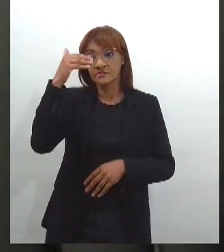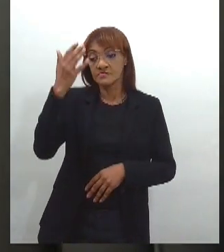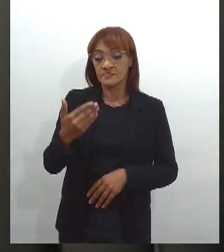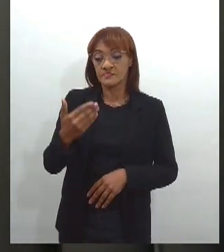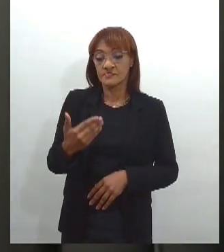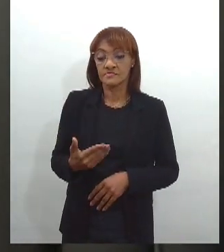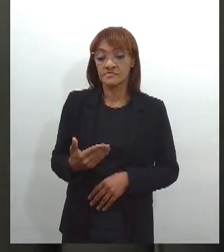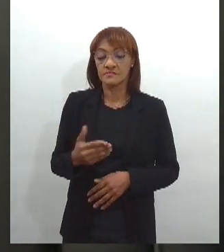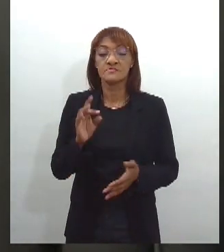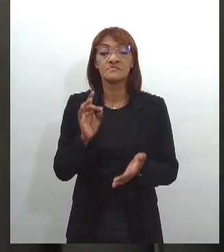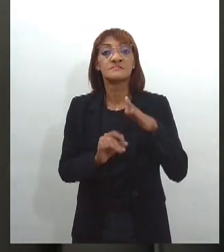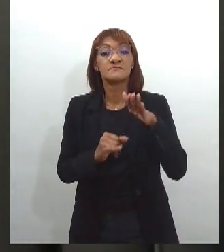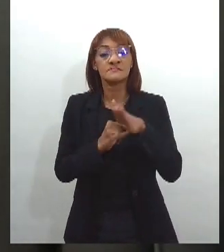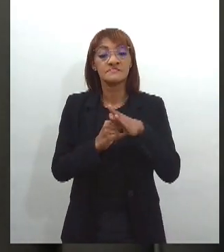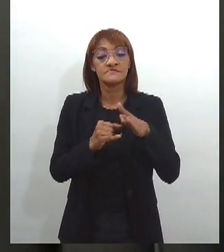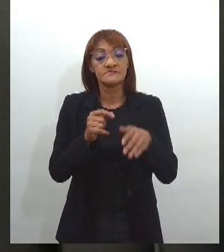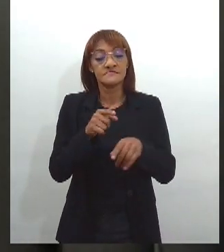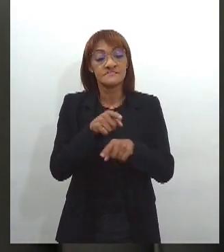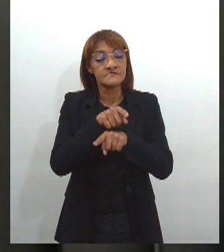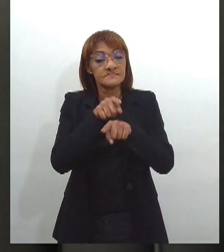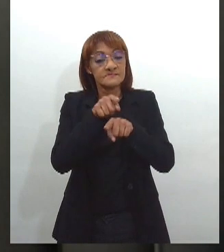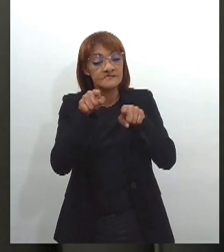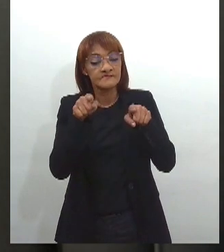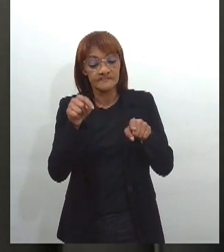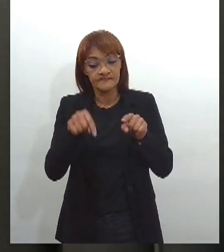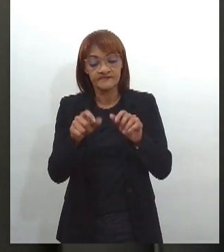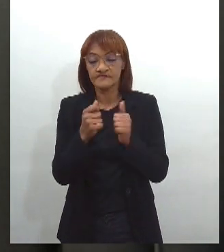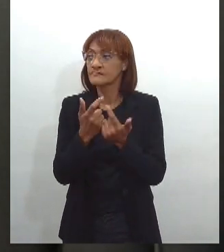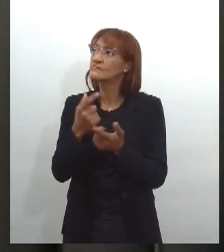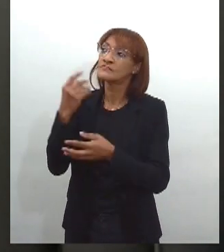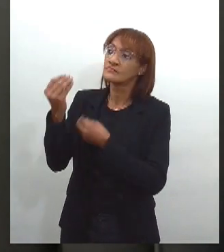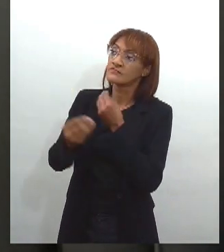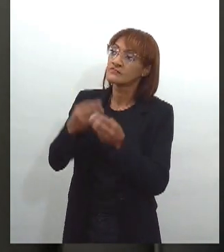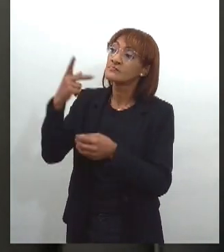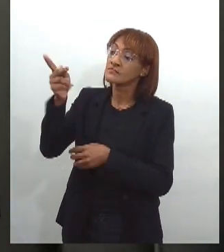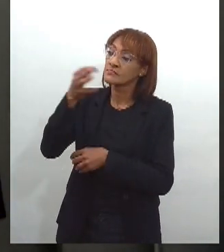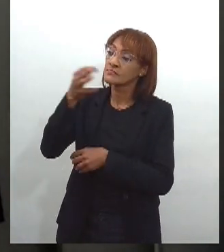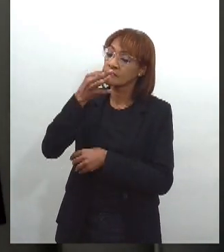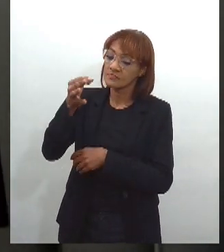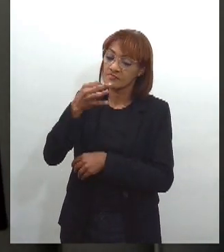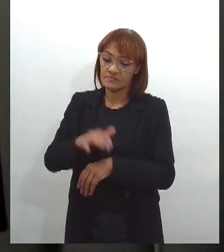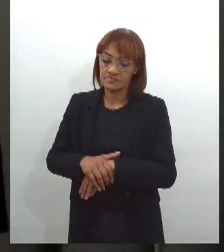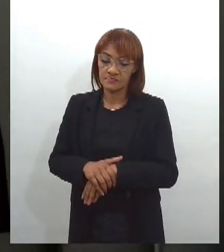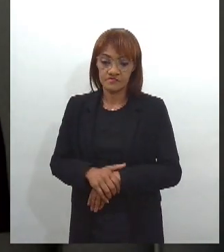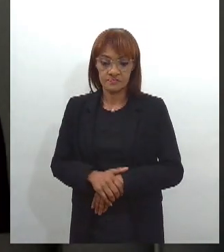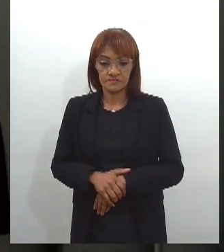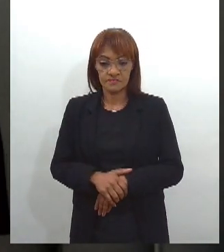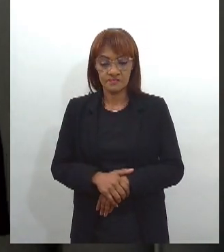instituição de vocês aqui na nossa casa. Como o senhor vê essa atuação do nosso presidente?